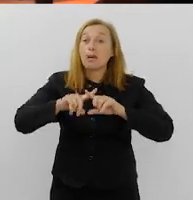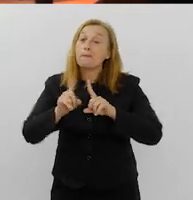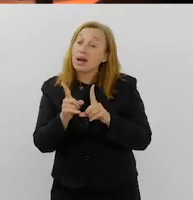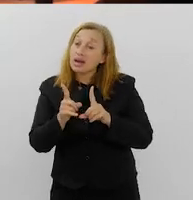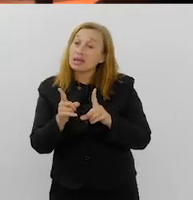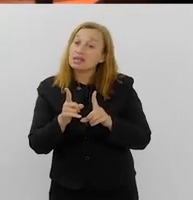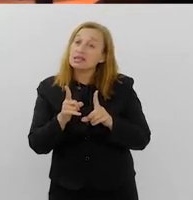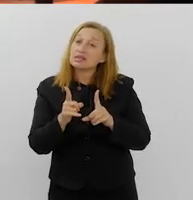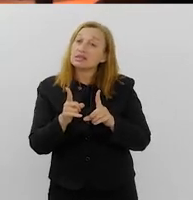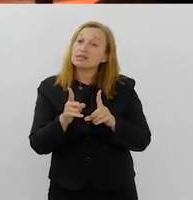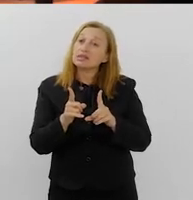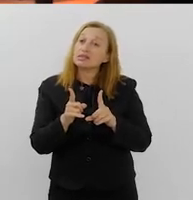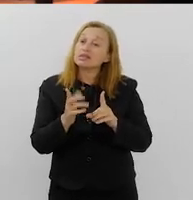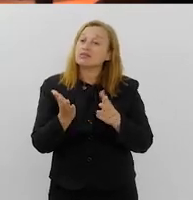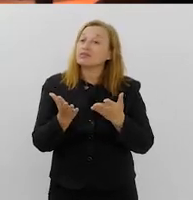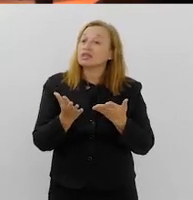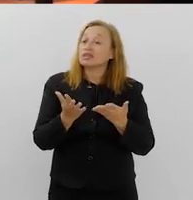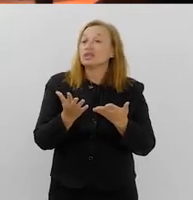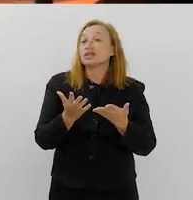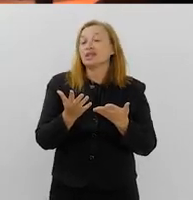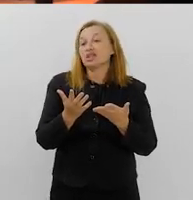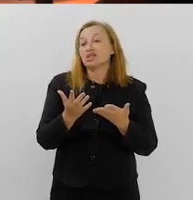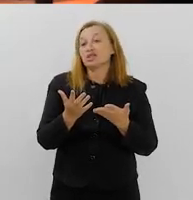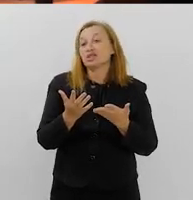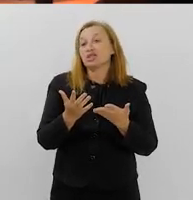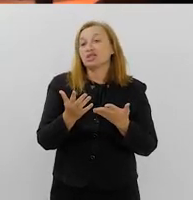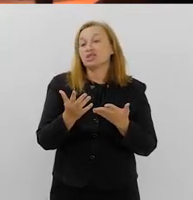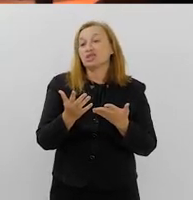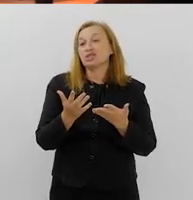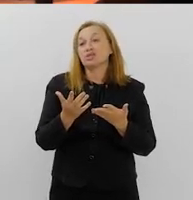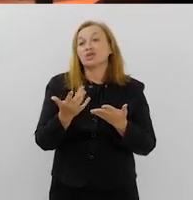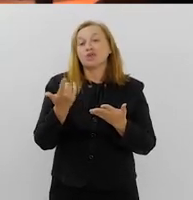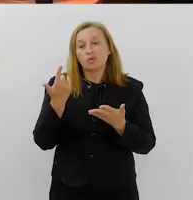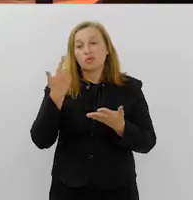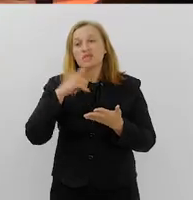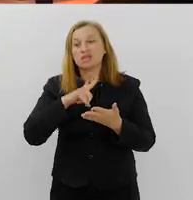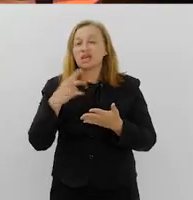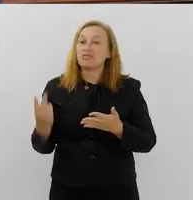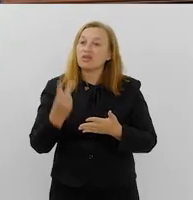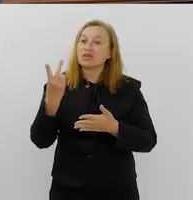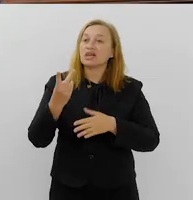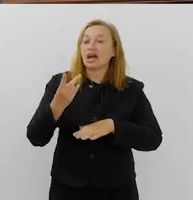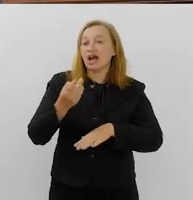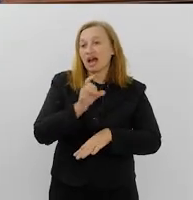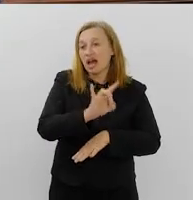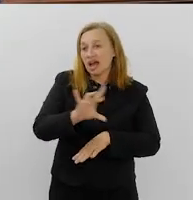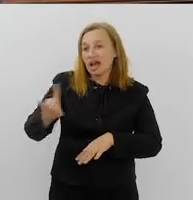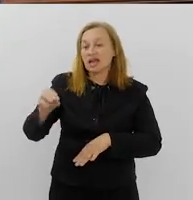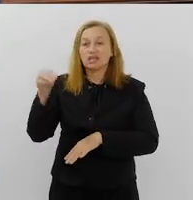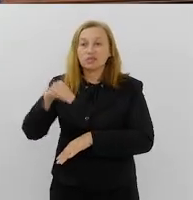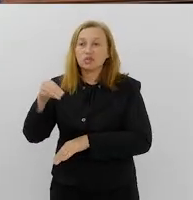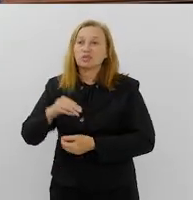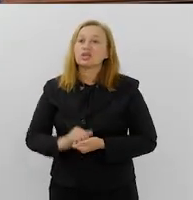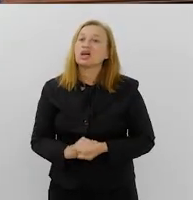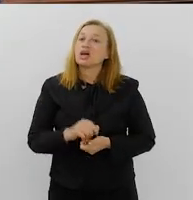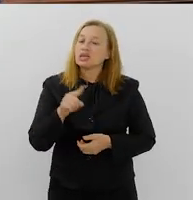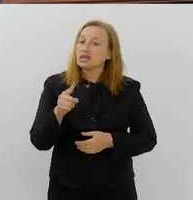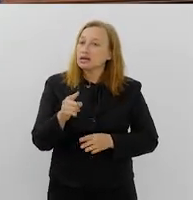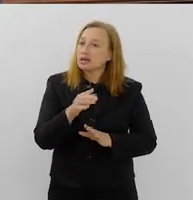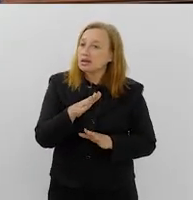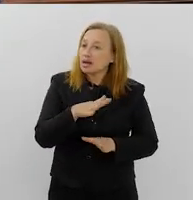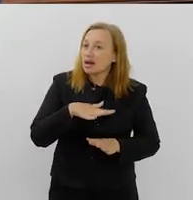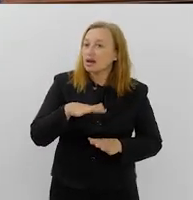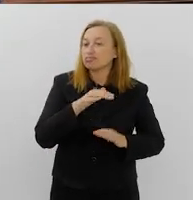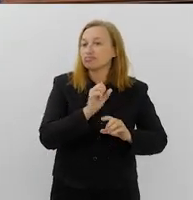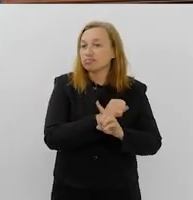Mas a gente vive de outra forma, né? A gente aprende a valorizar cada minutinho. Por exemplo, essa